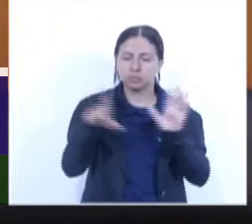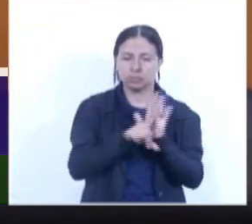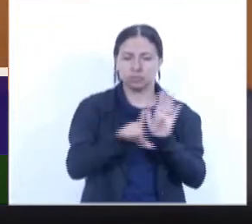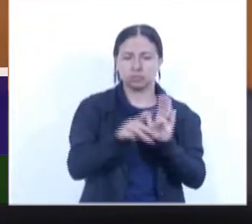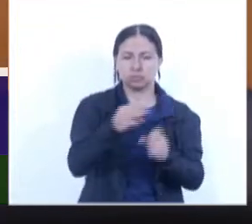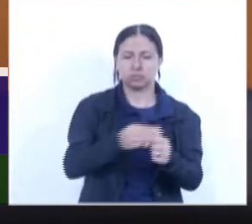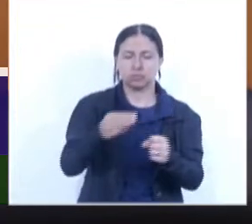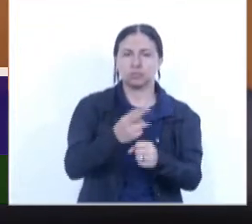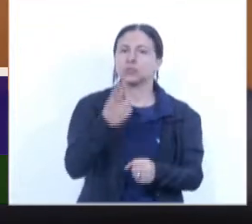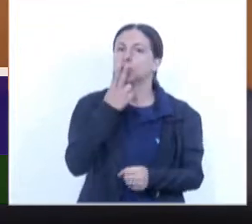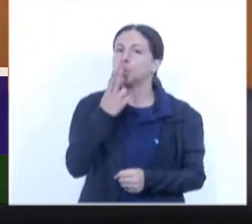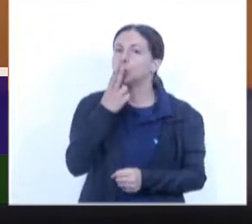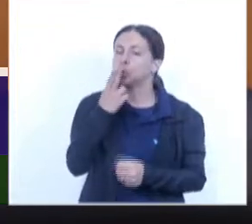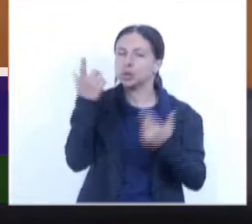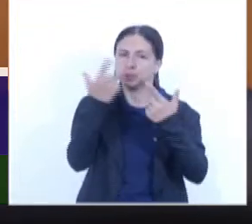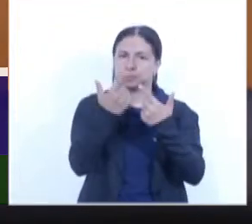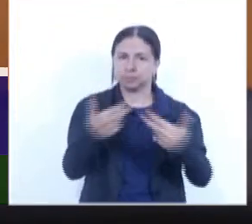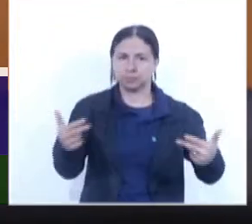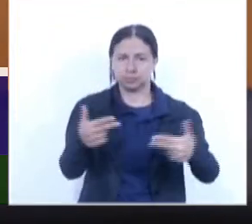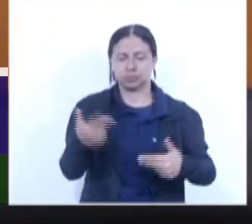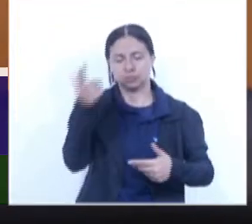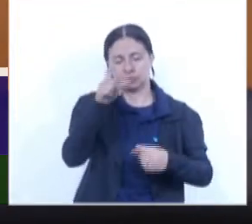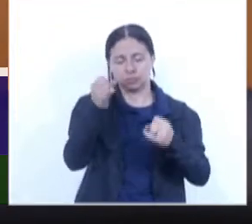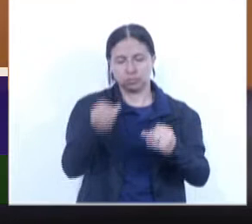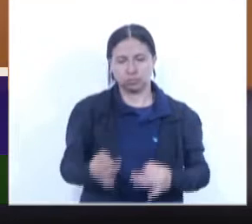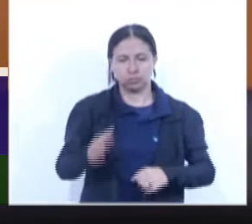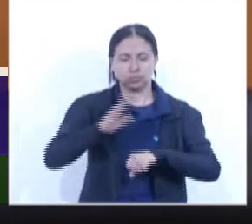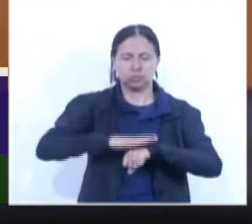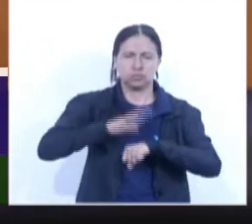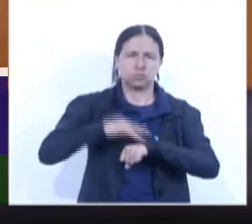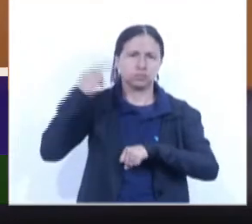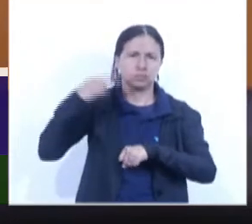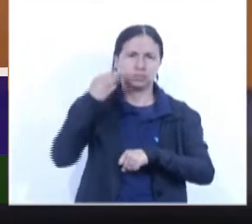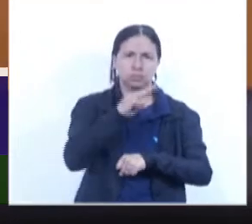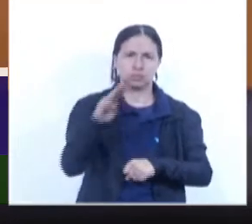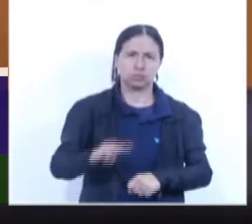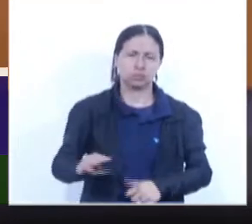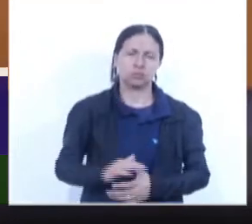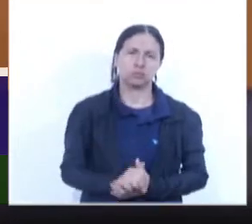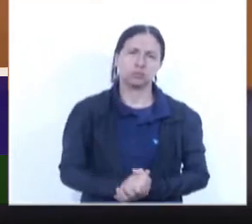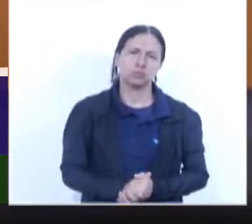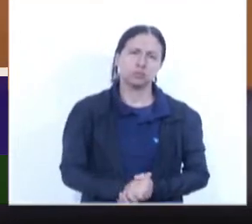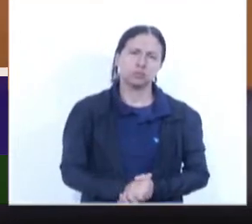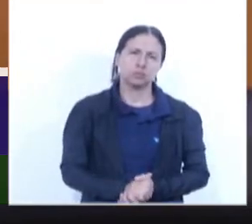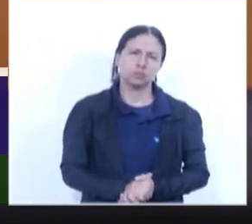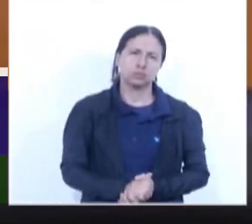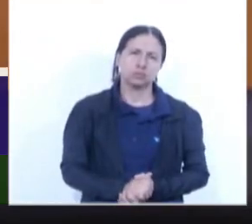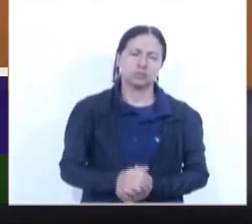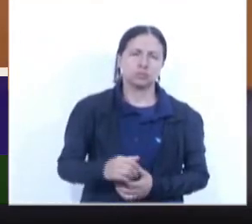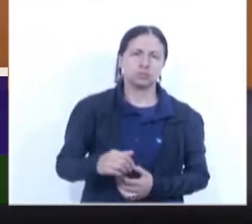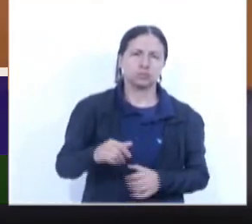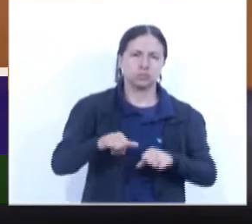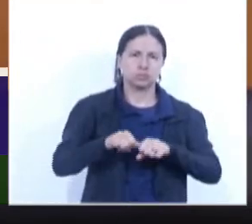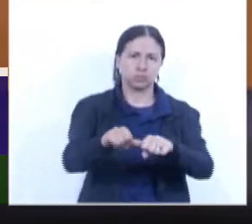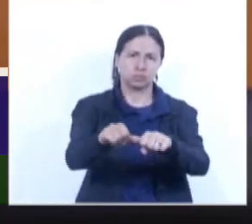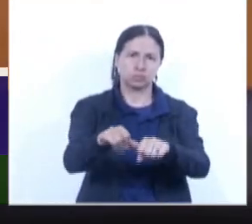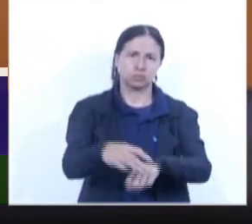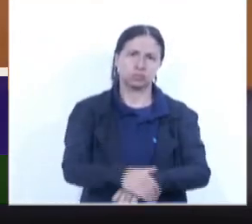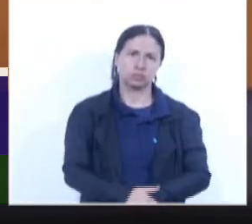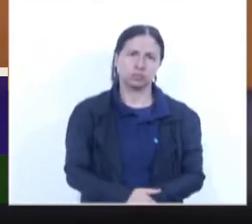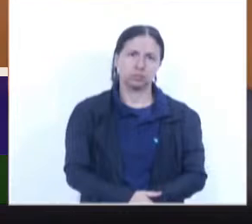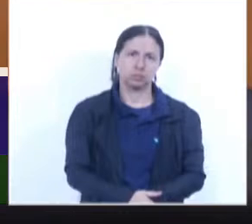tabagismo e da outros Providência Vereador Zezinho Mendonça Sérgio do Bompreço